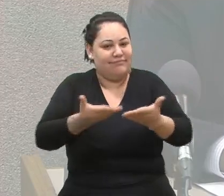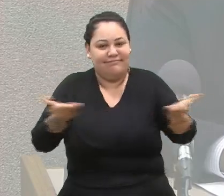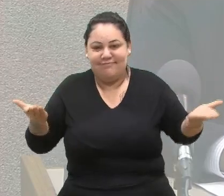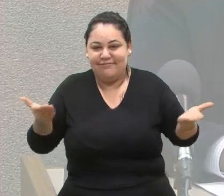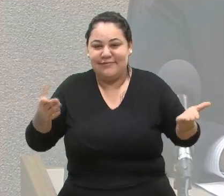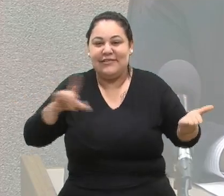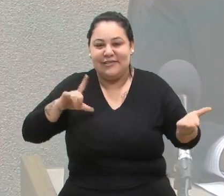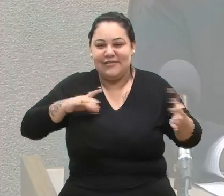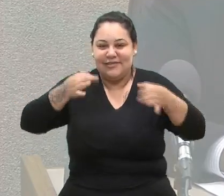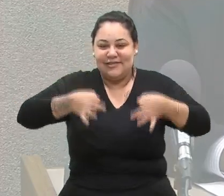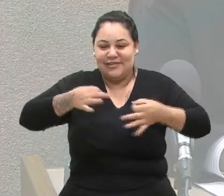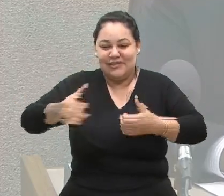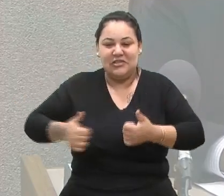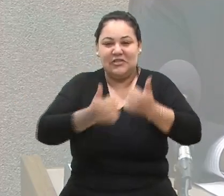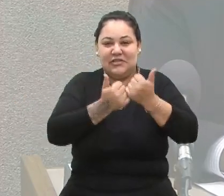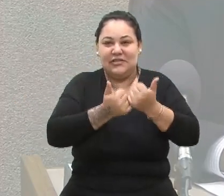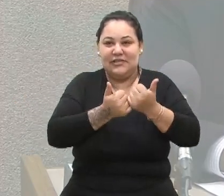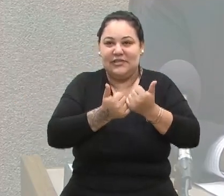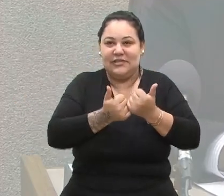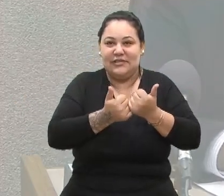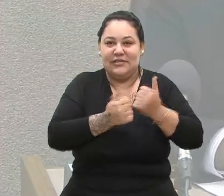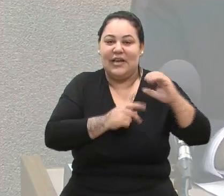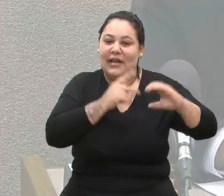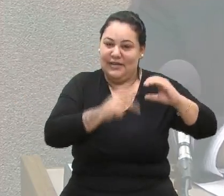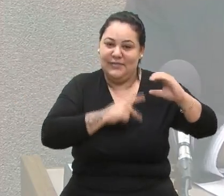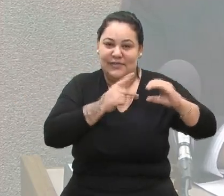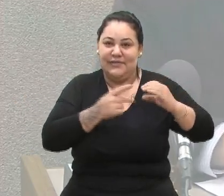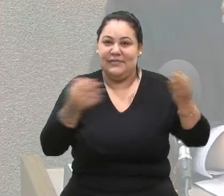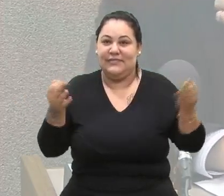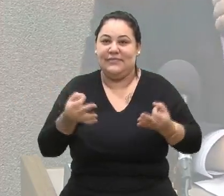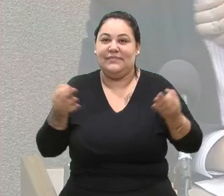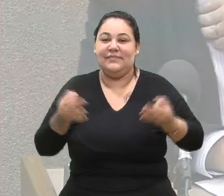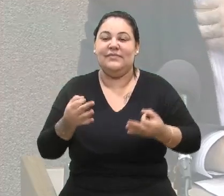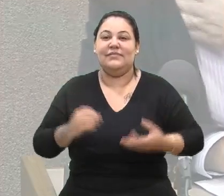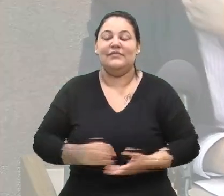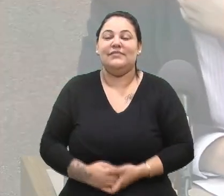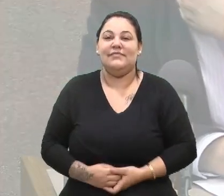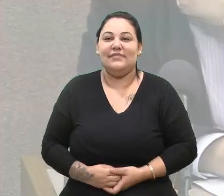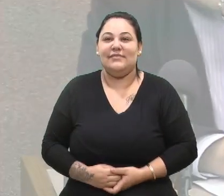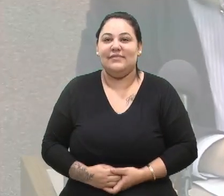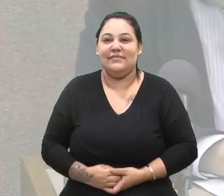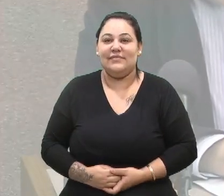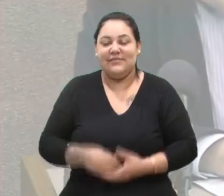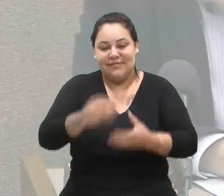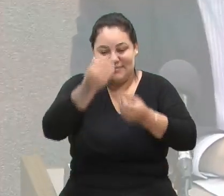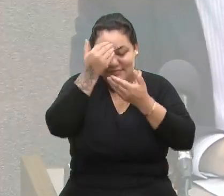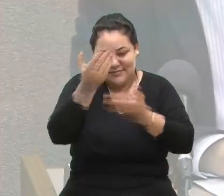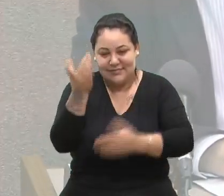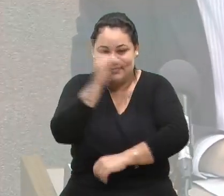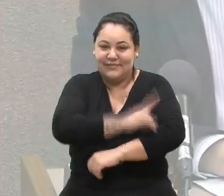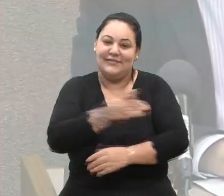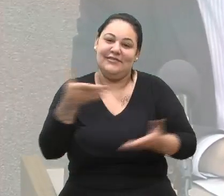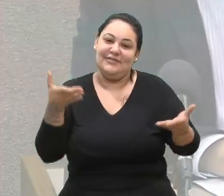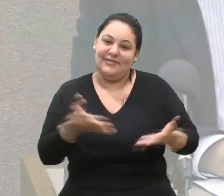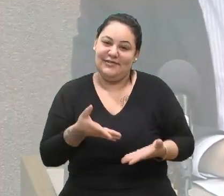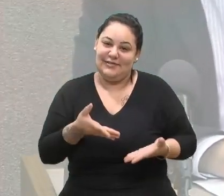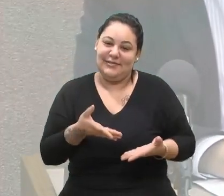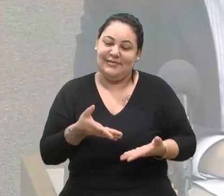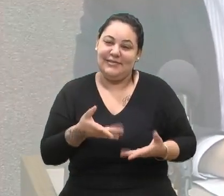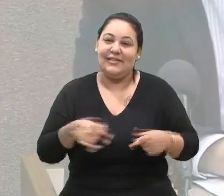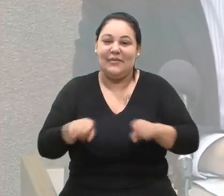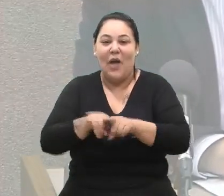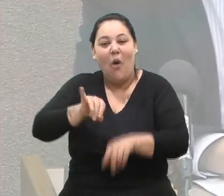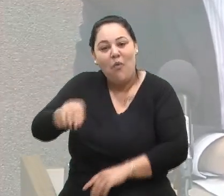assessoria desta Casa Legislativa, que é extremamente competente. Muito obrigada pelo dia de hoje, pela possibilidade